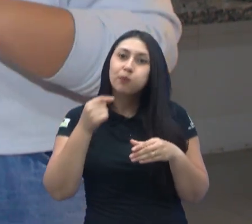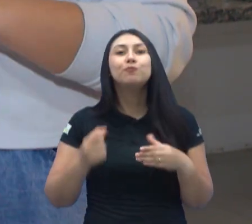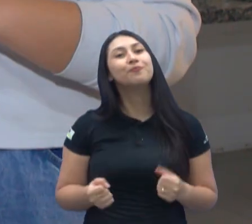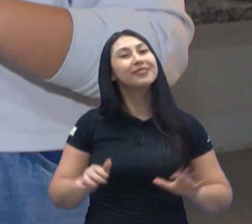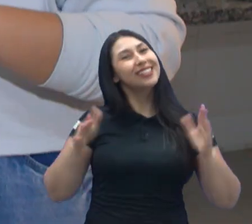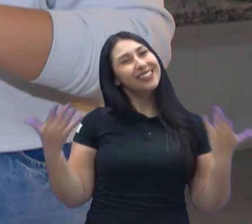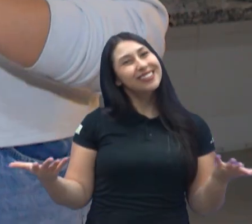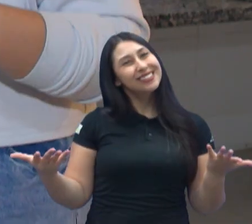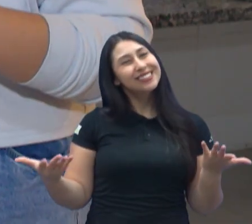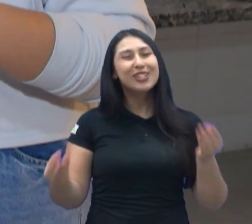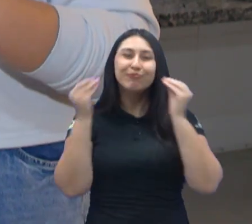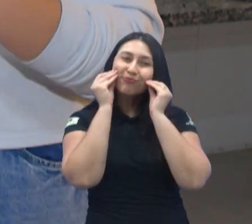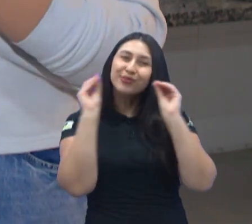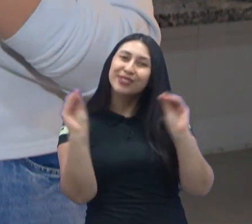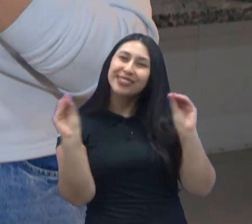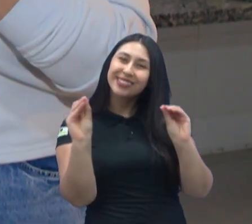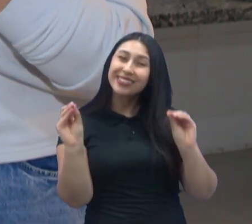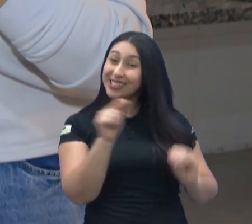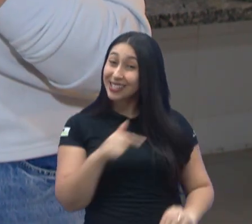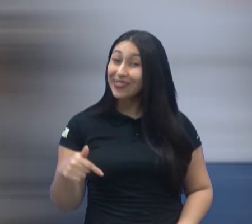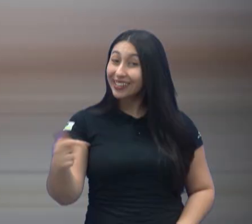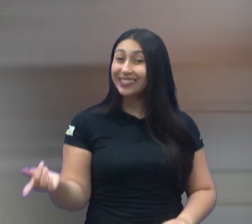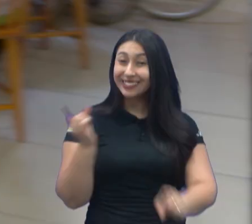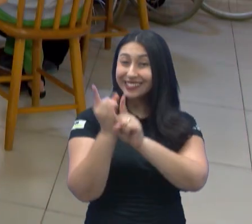isso, gente. Beijão, até semana que vem. Até, gente.